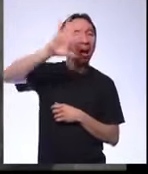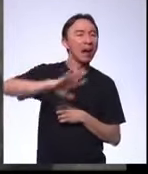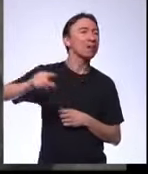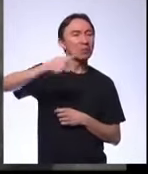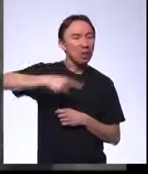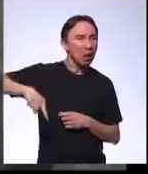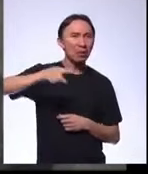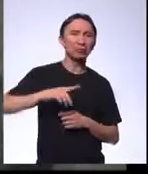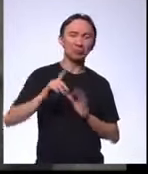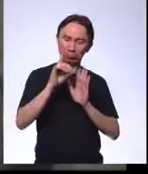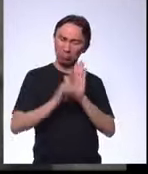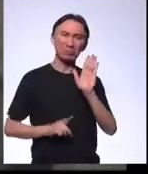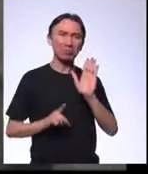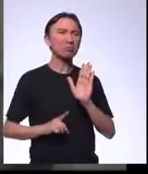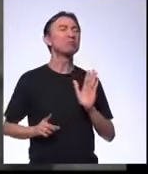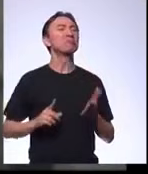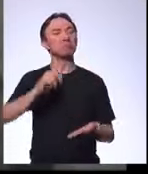dever.